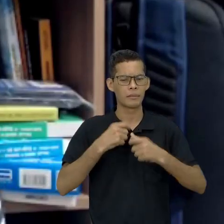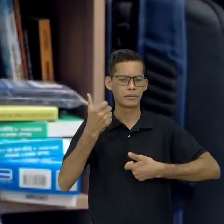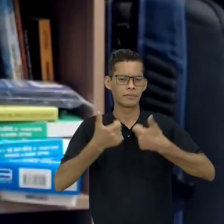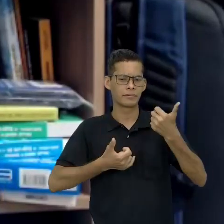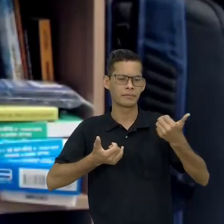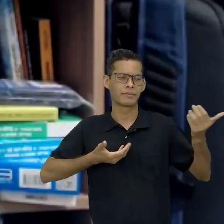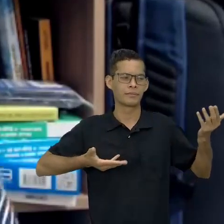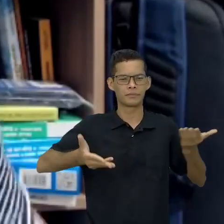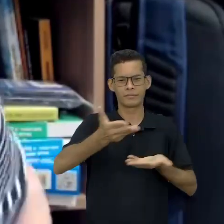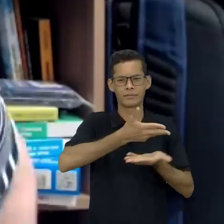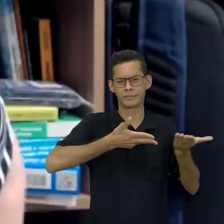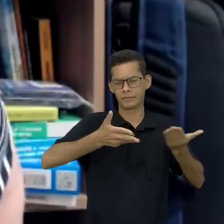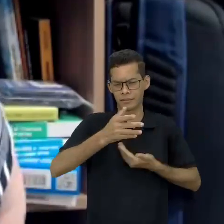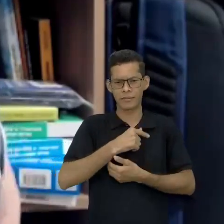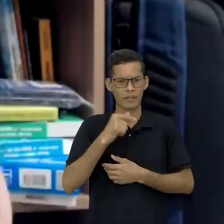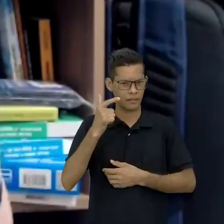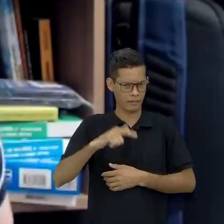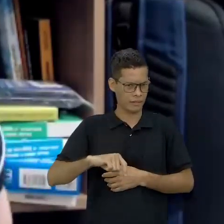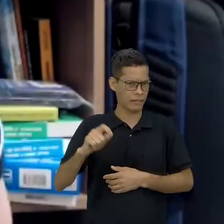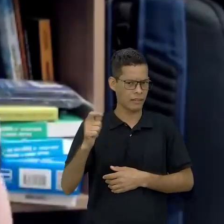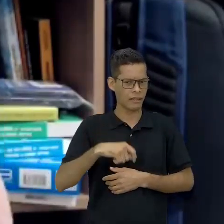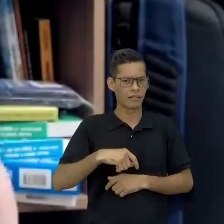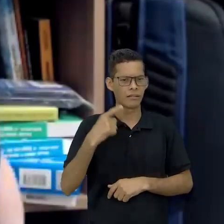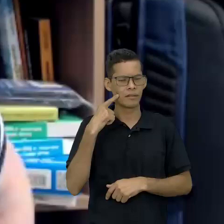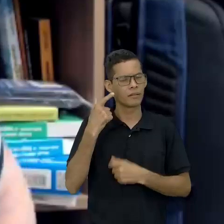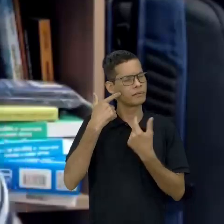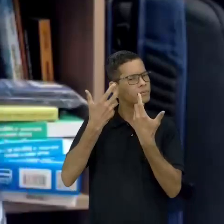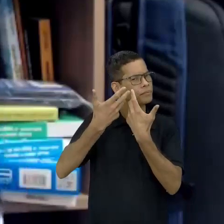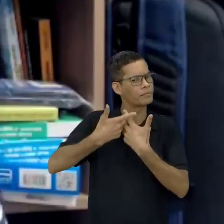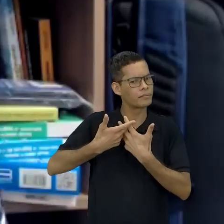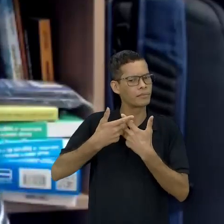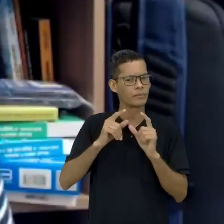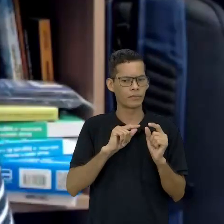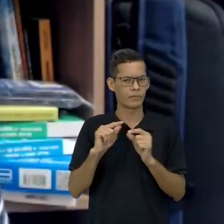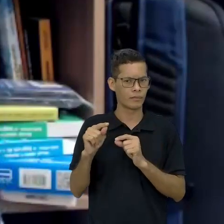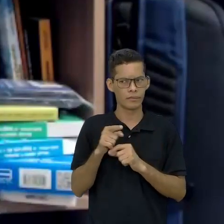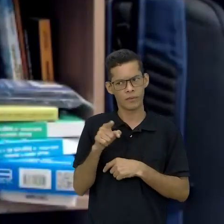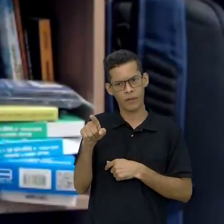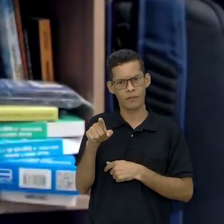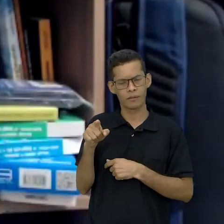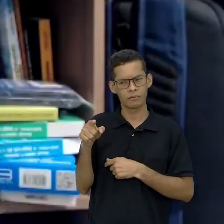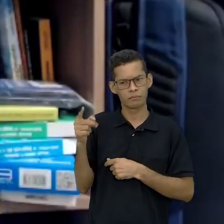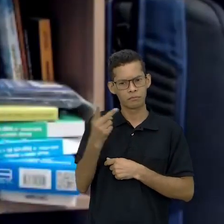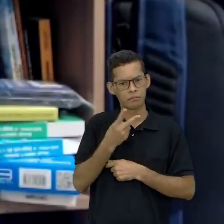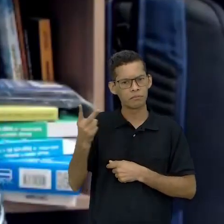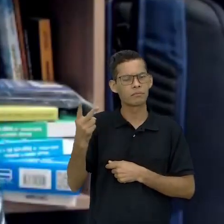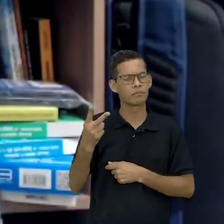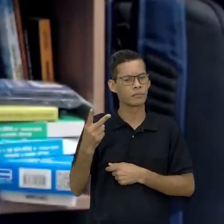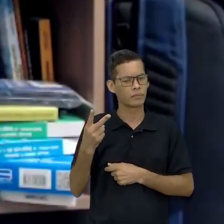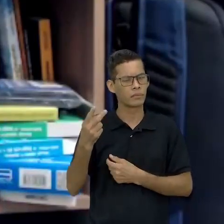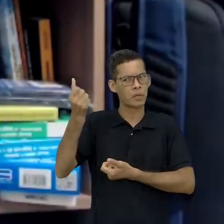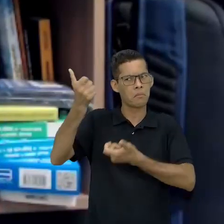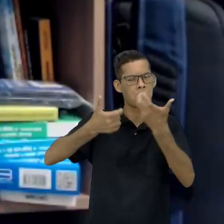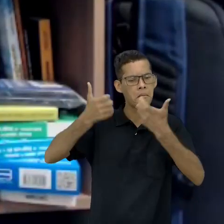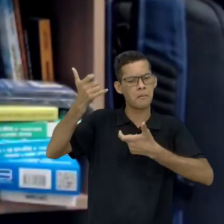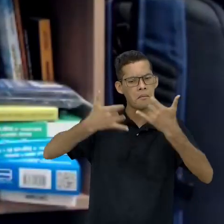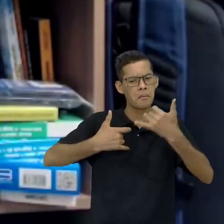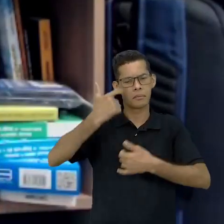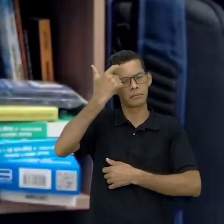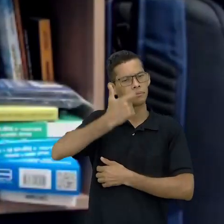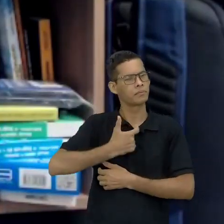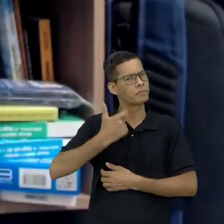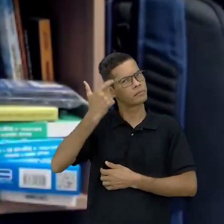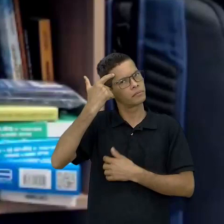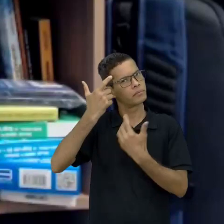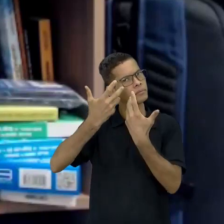Isso, podemos. né? E eu estava pensando, enquanto Vanusa e você estava trazendo aqui, eu estava pensando